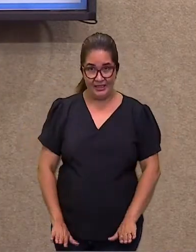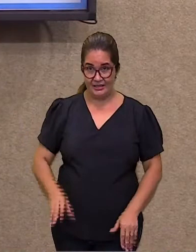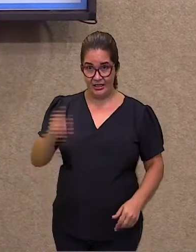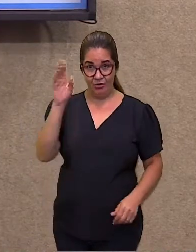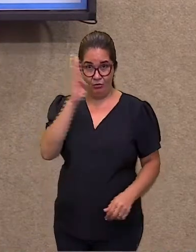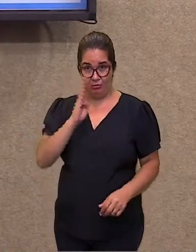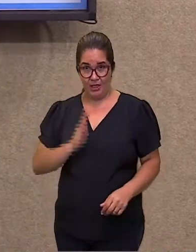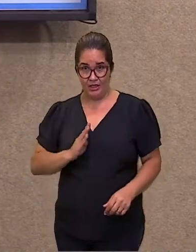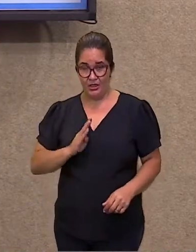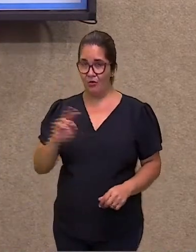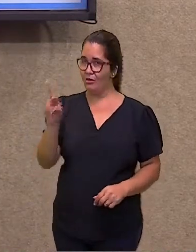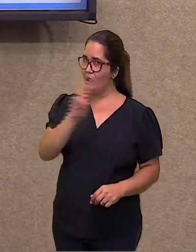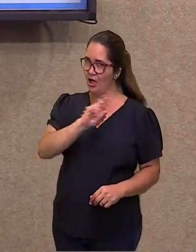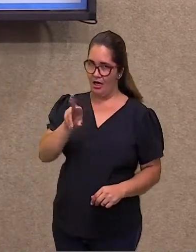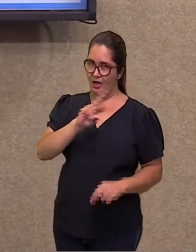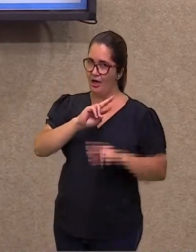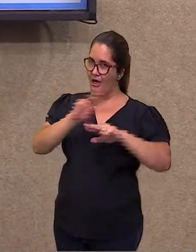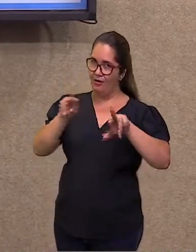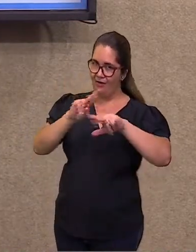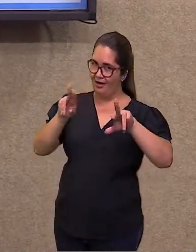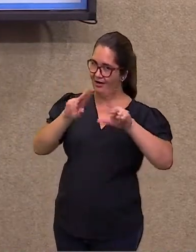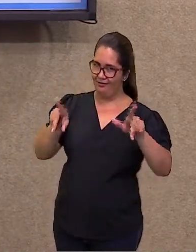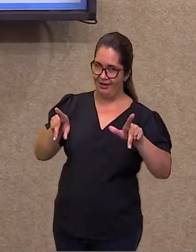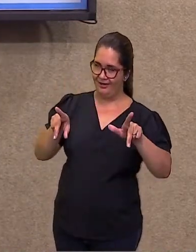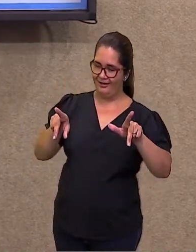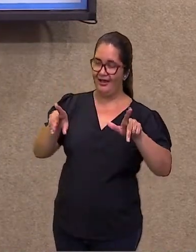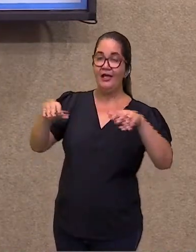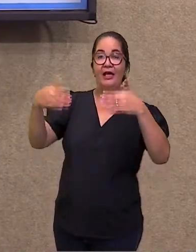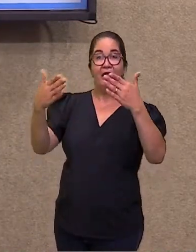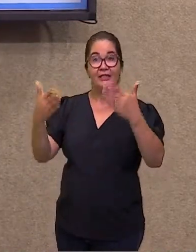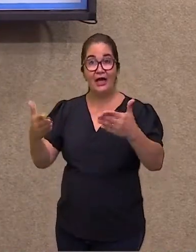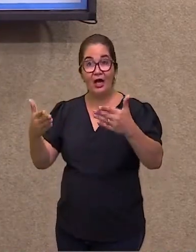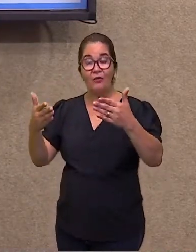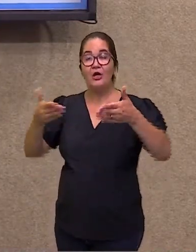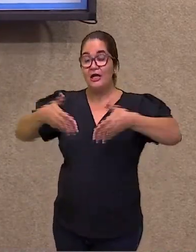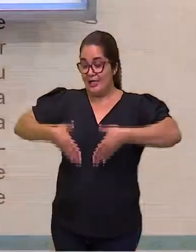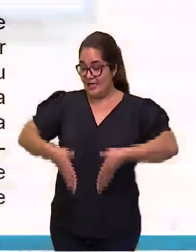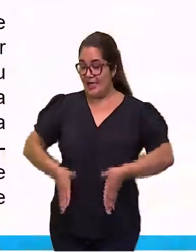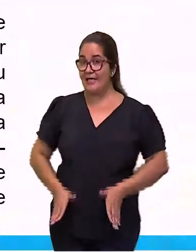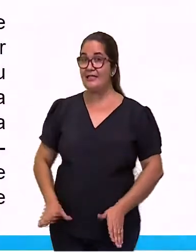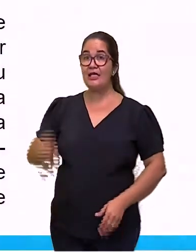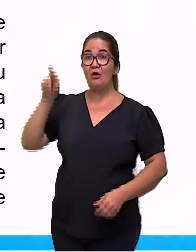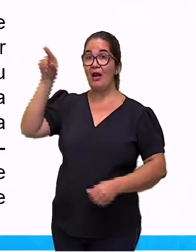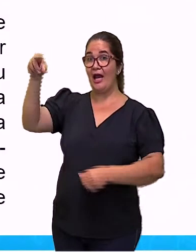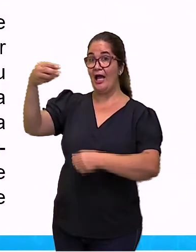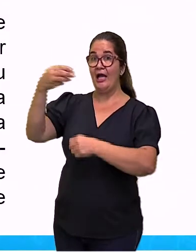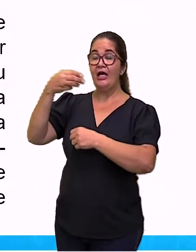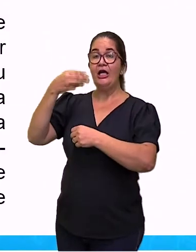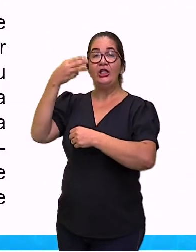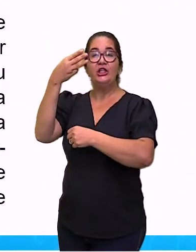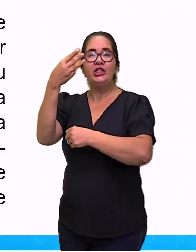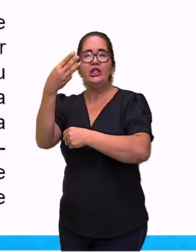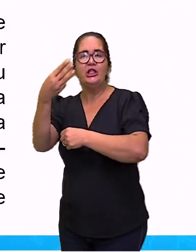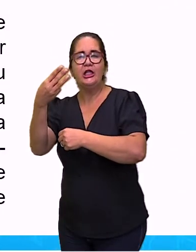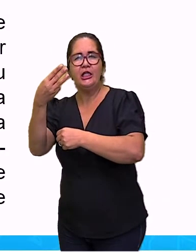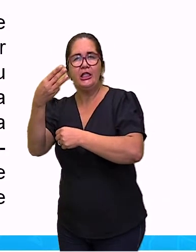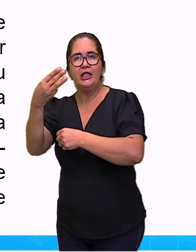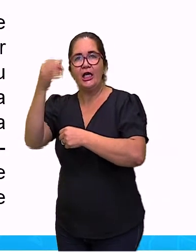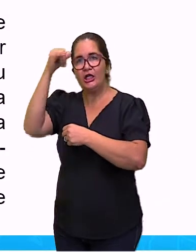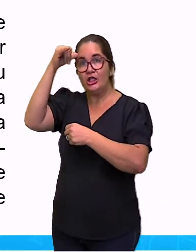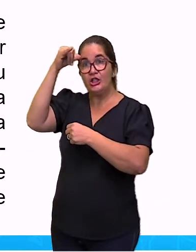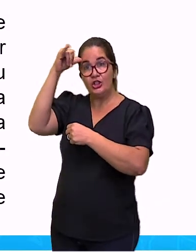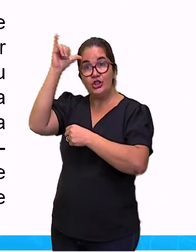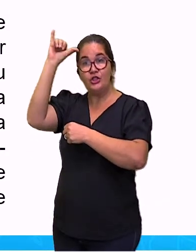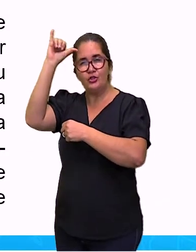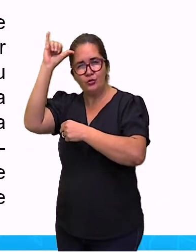é brasileiro? Ele veio para o Brasil. Então, ele nasceu em 30 de julho de 1866,